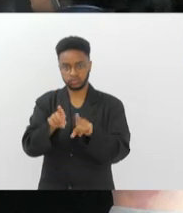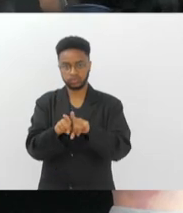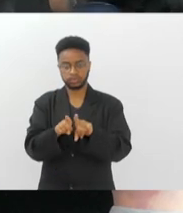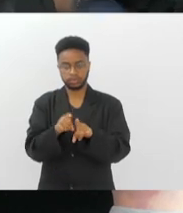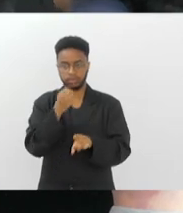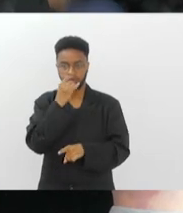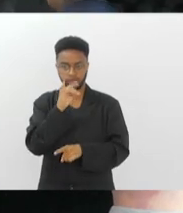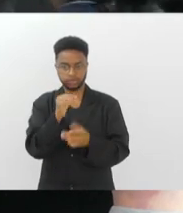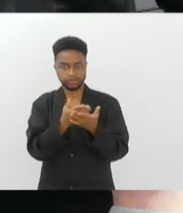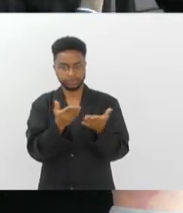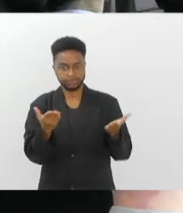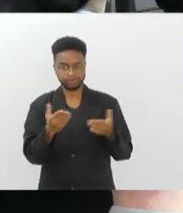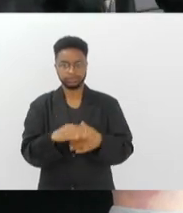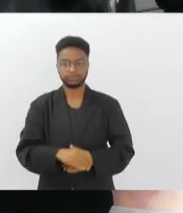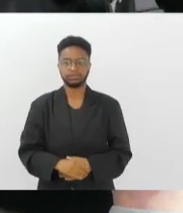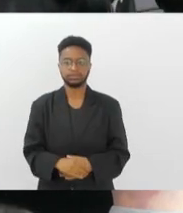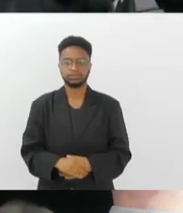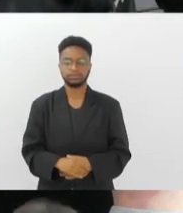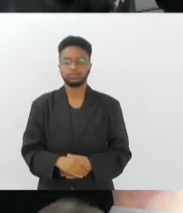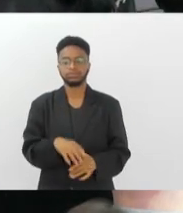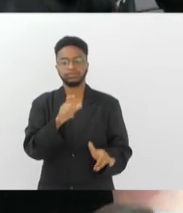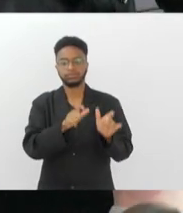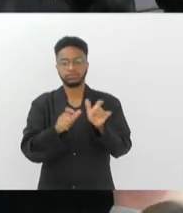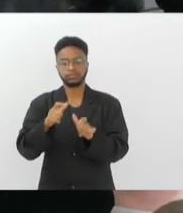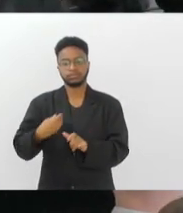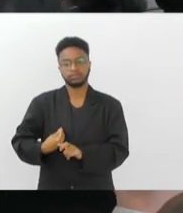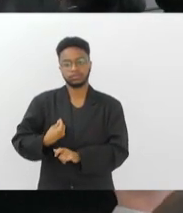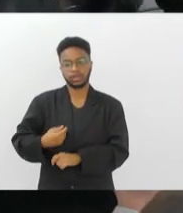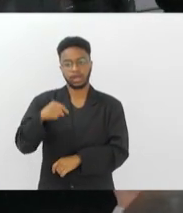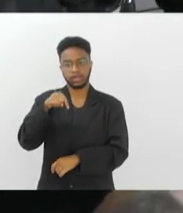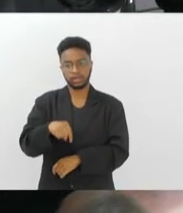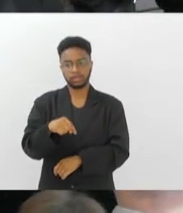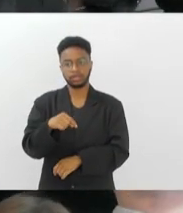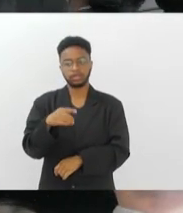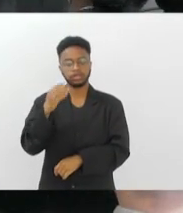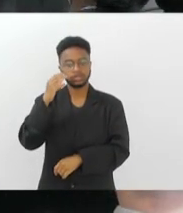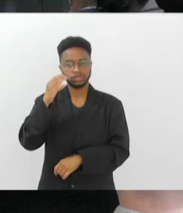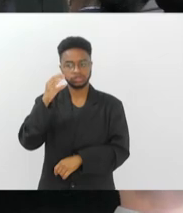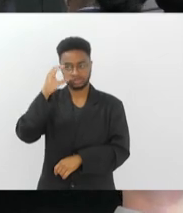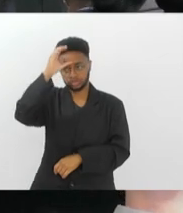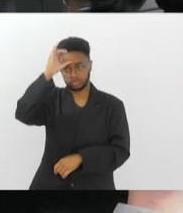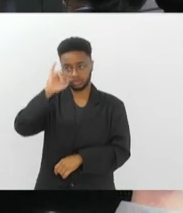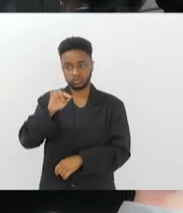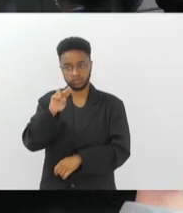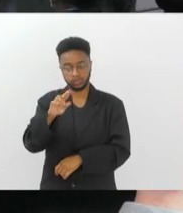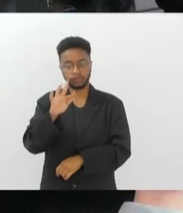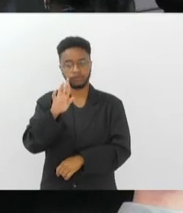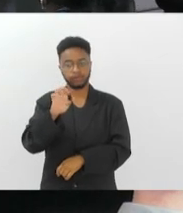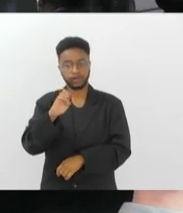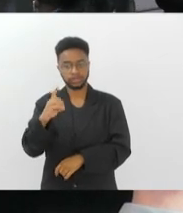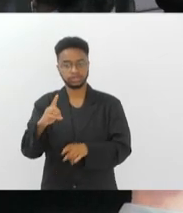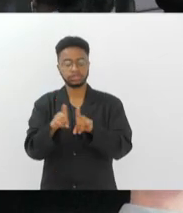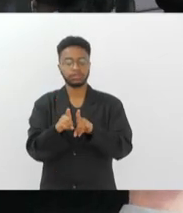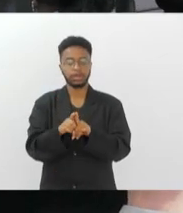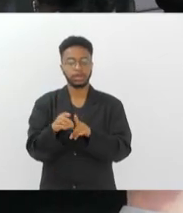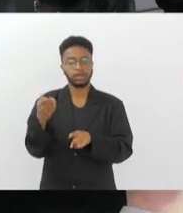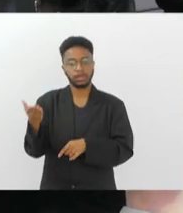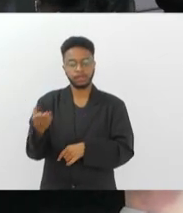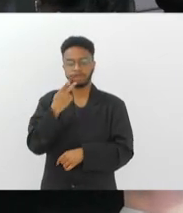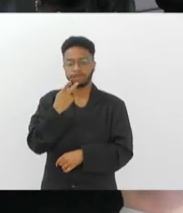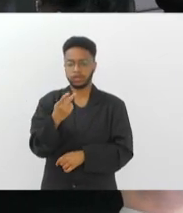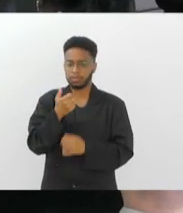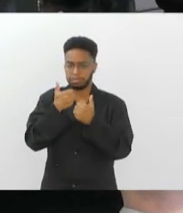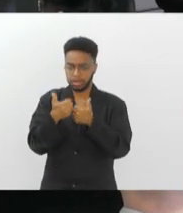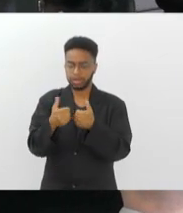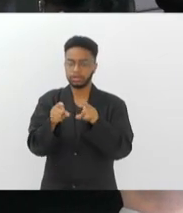Bom dia. Autoridades nominadas aqui, tia Ju, Fred, a Priscila aqui, o nosso cônsul, que falou muito bem. Eu trago aqui a palavra